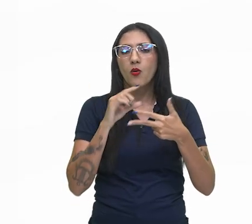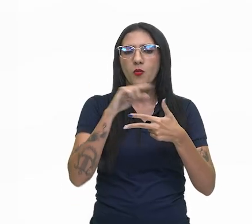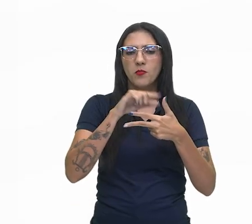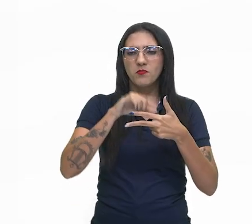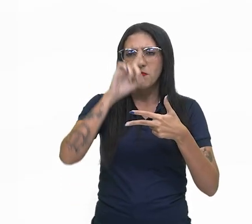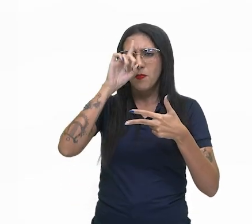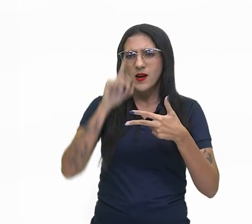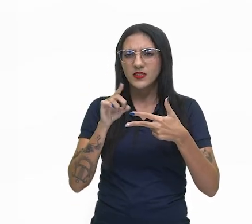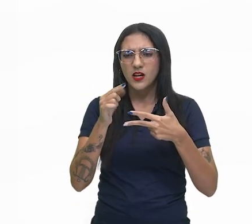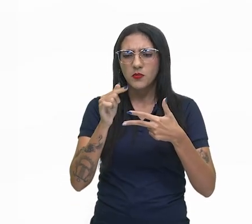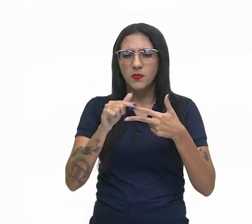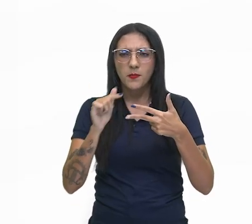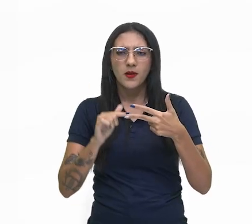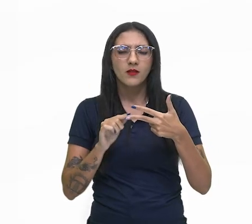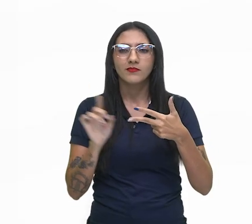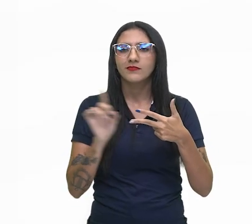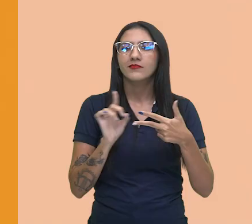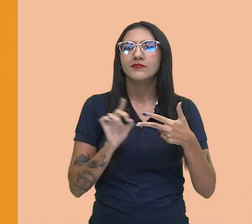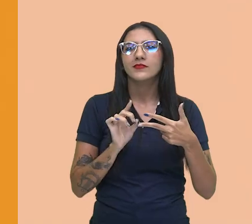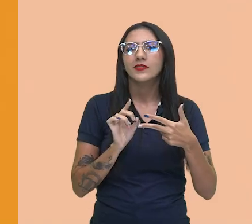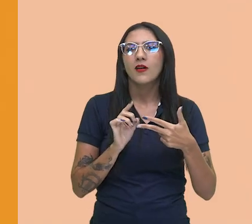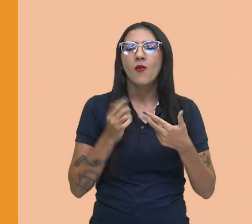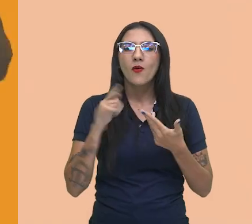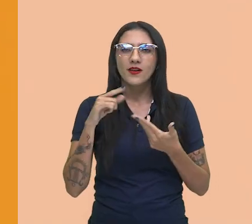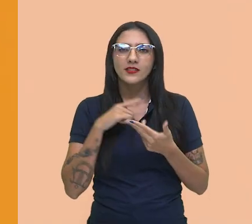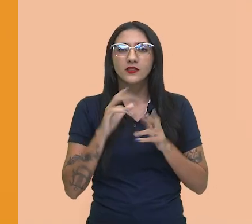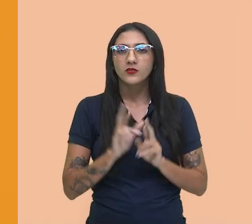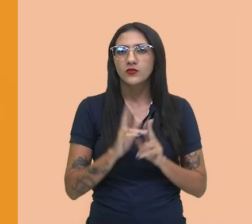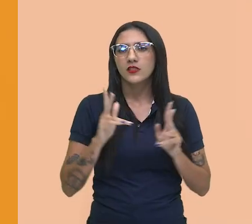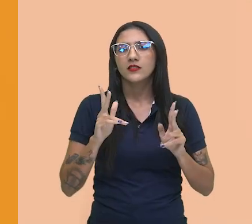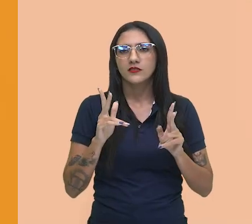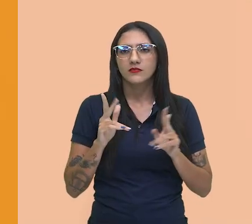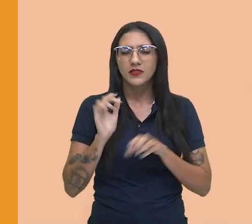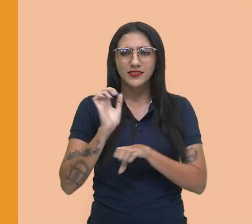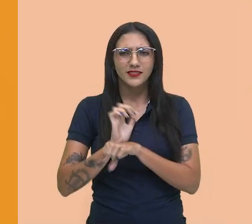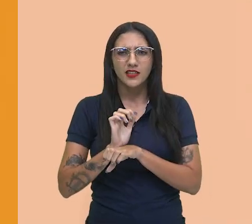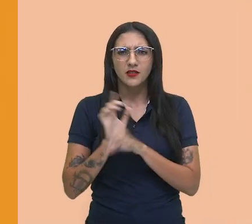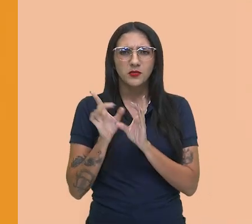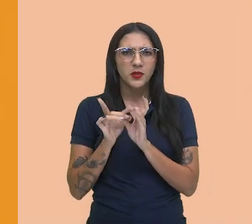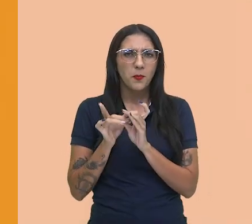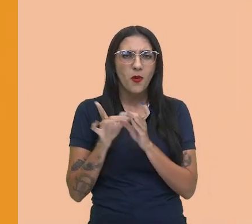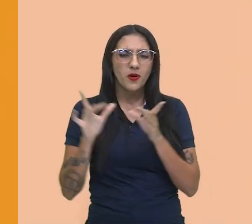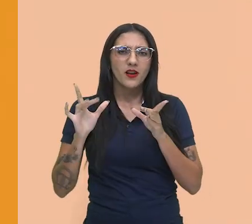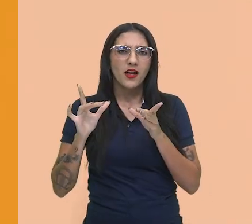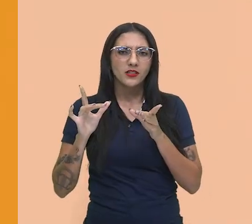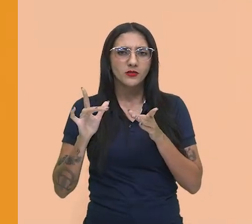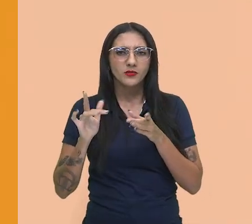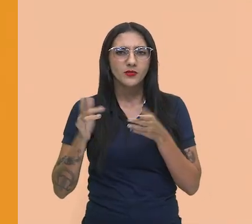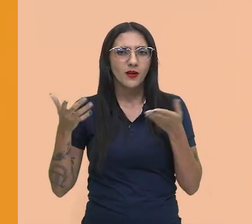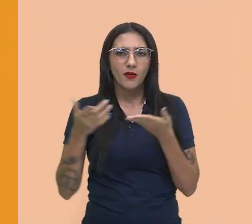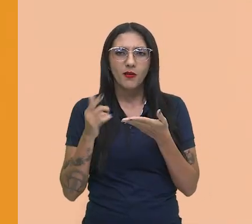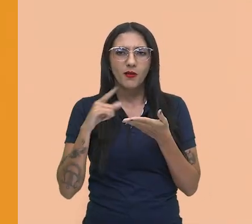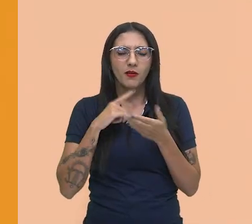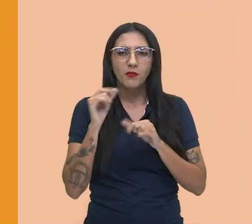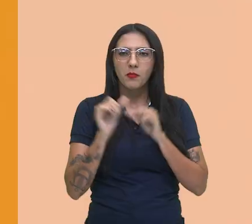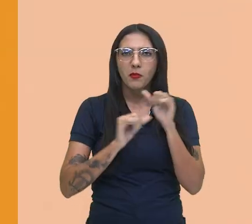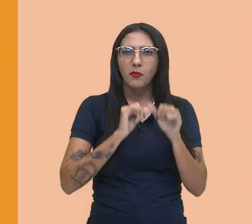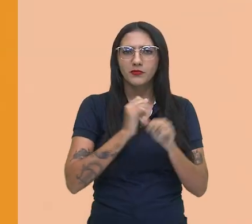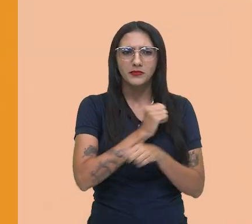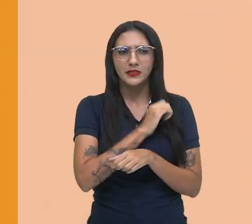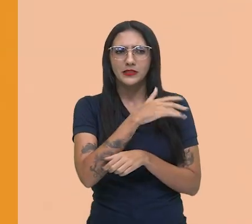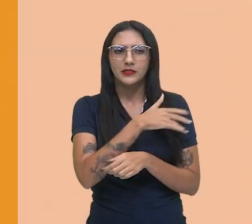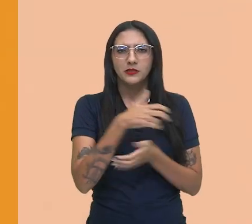comandar o outro, porque senão nós estamos saindo do quê? De um Estado democrático de direito e nós estamos indo para uma